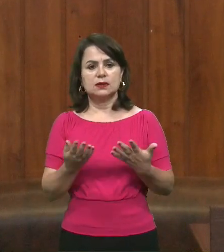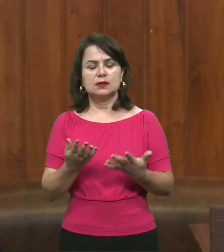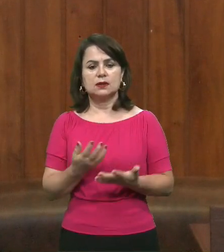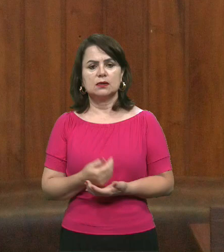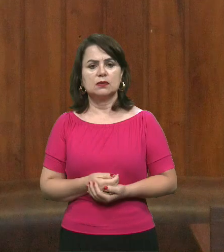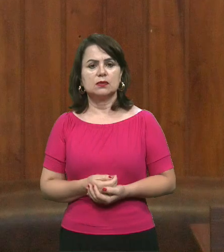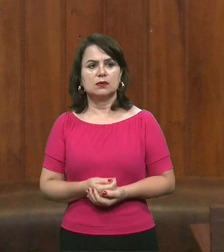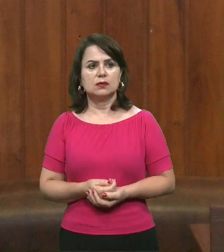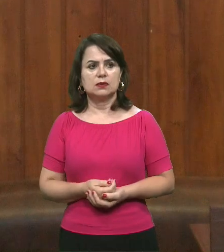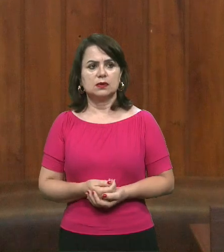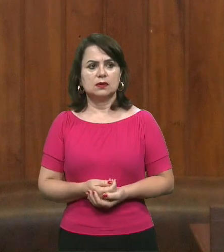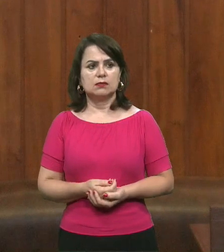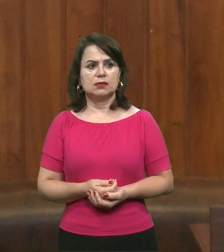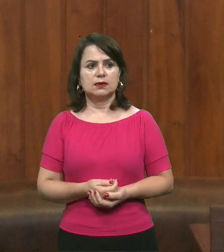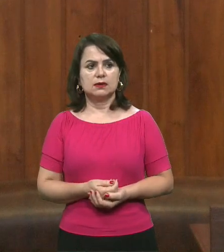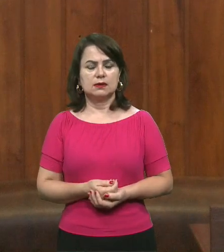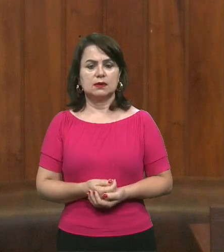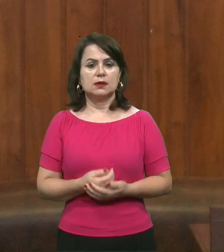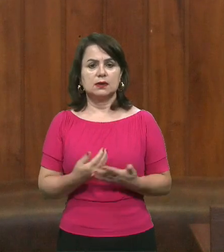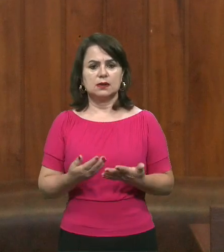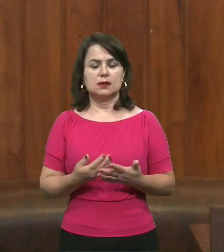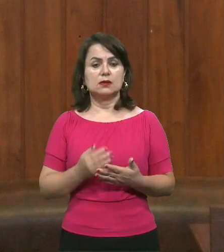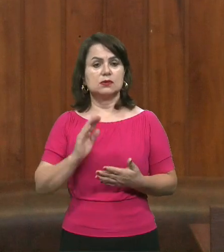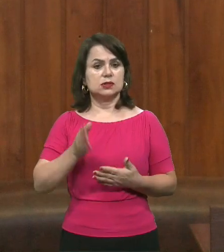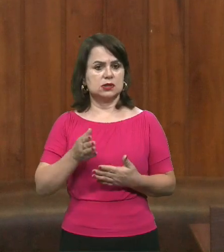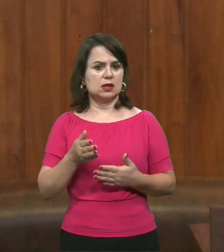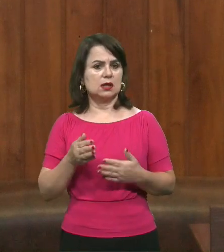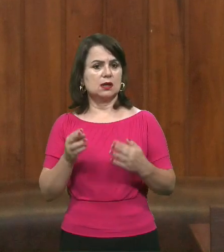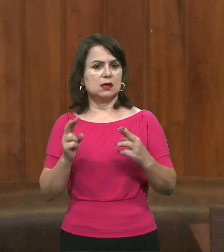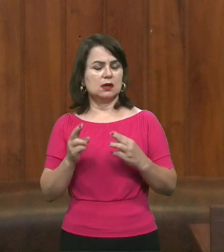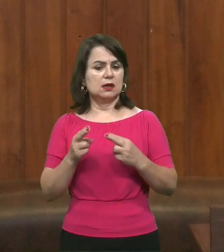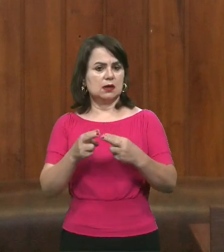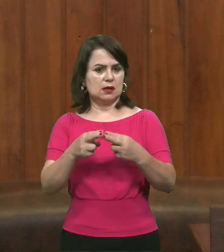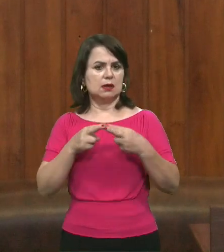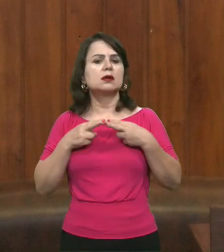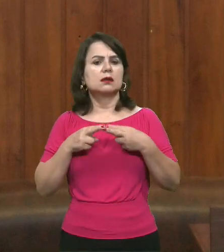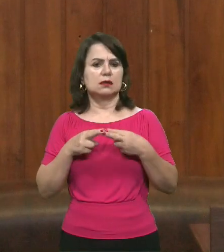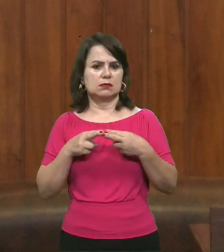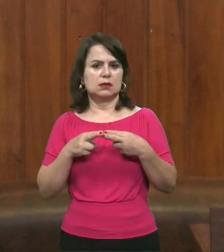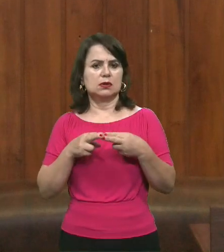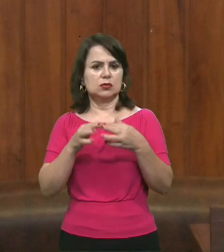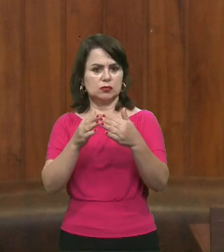Né? E como eu solicitei no requerimento que eu iria